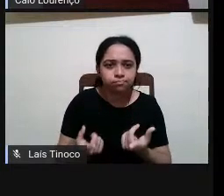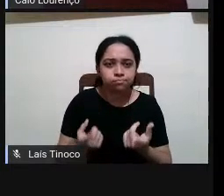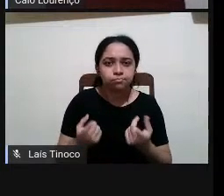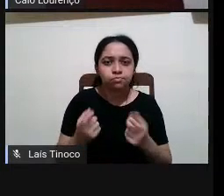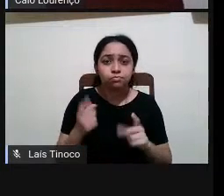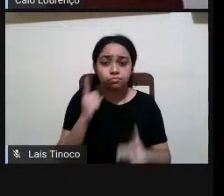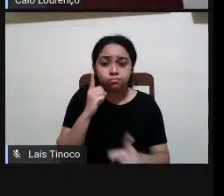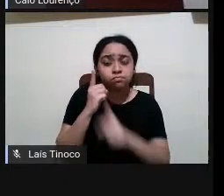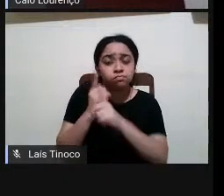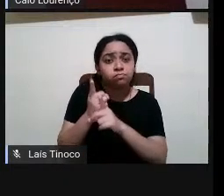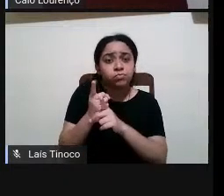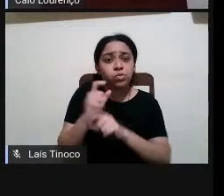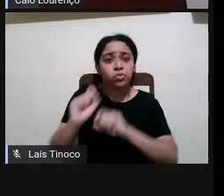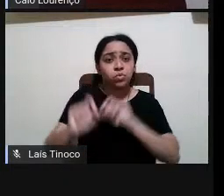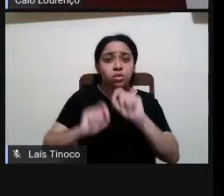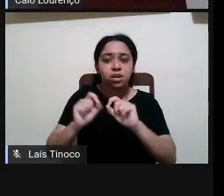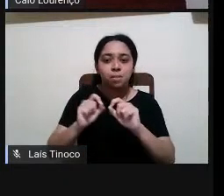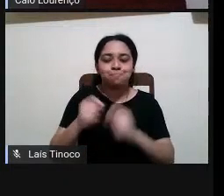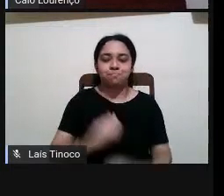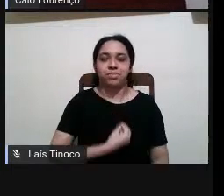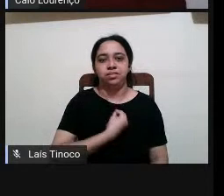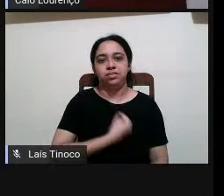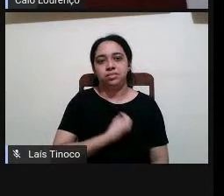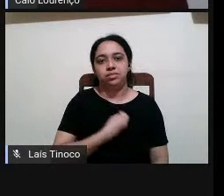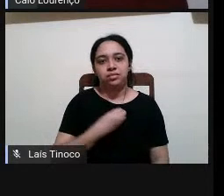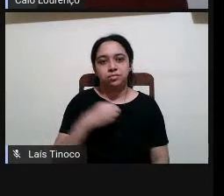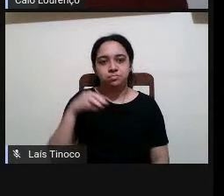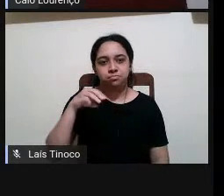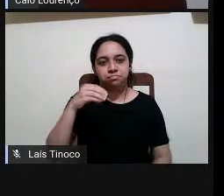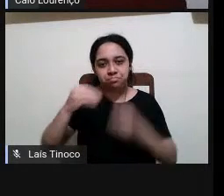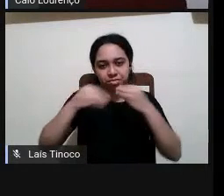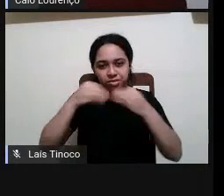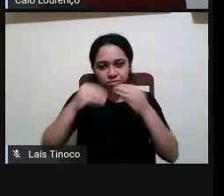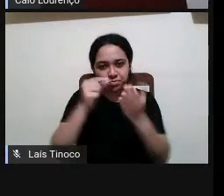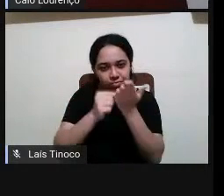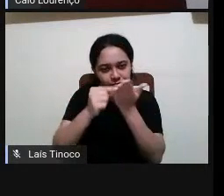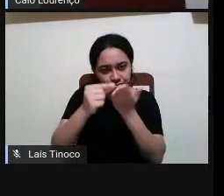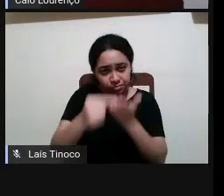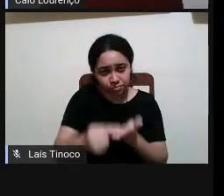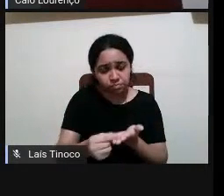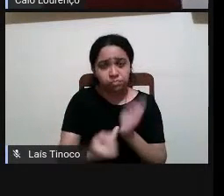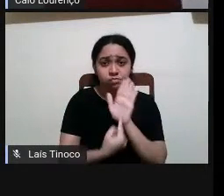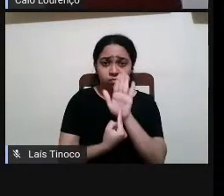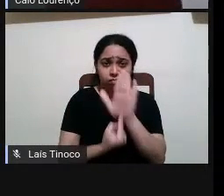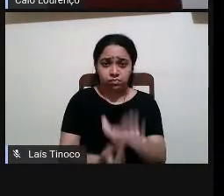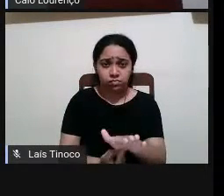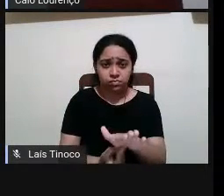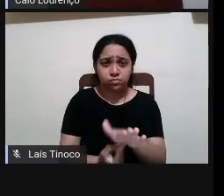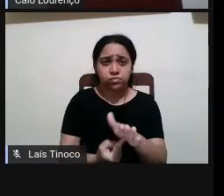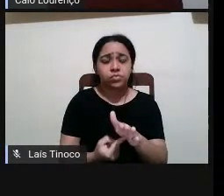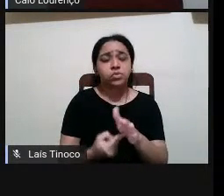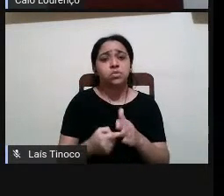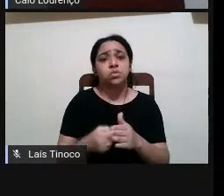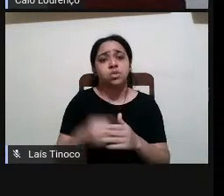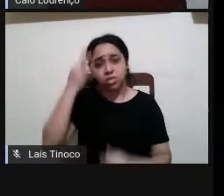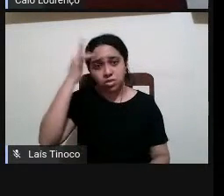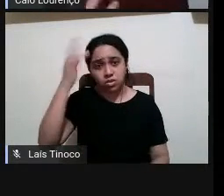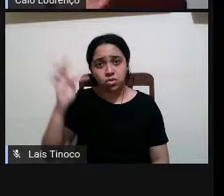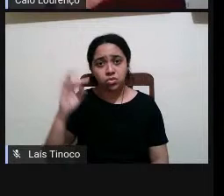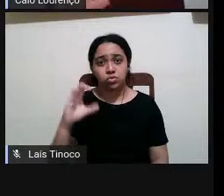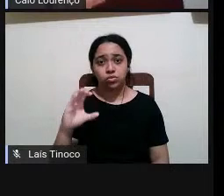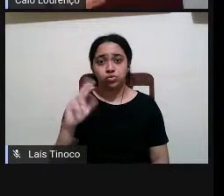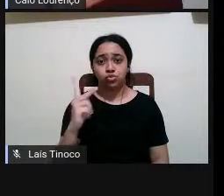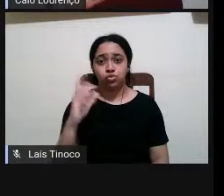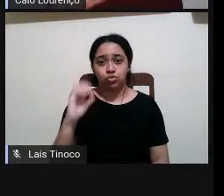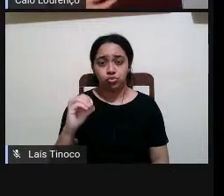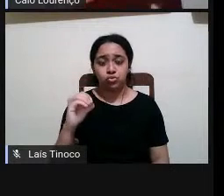identificaram a presença de microplásticos. Então, eu trouxe esse estudo aqui de Show e Colaboradores, 2020, para que